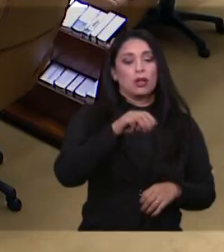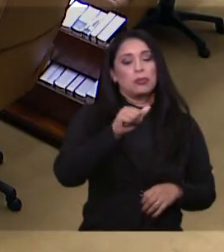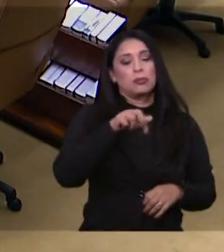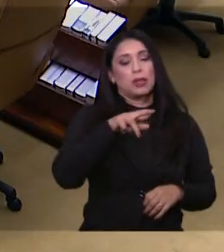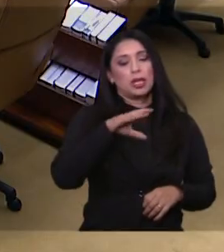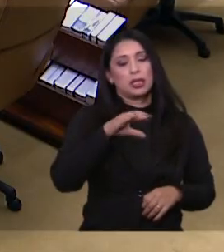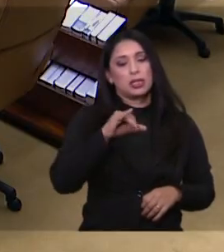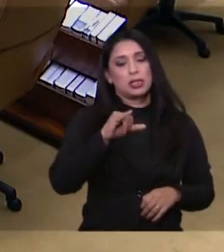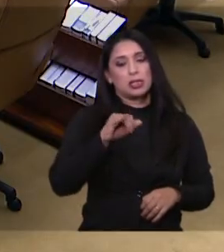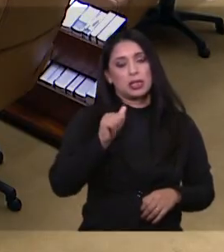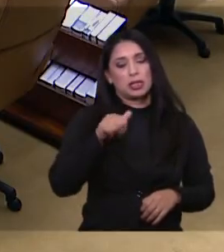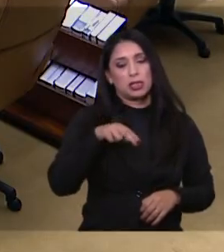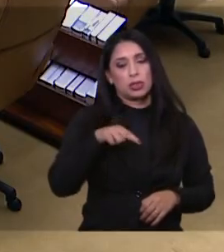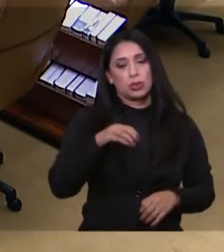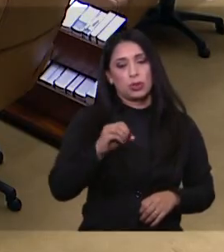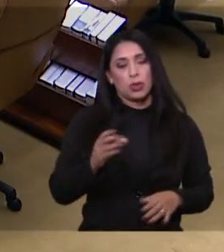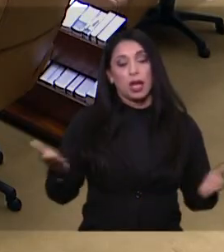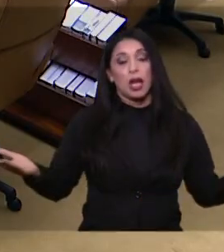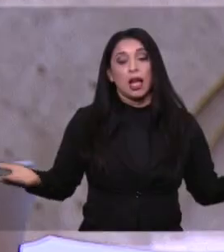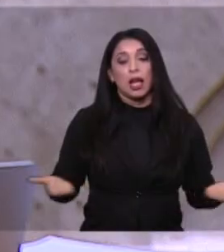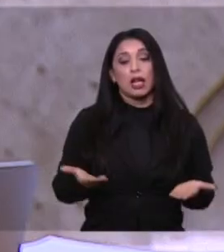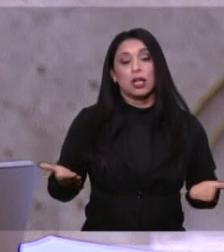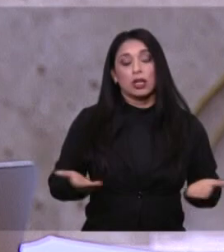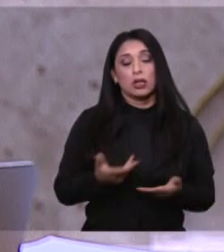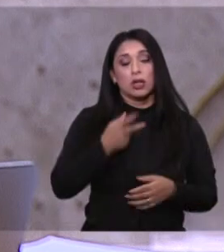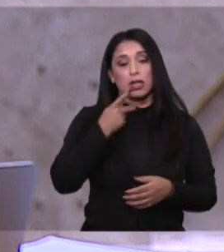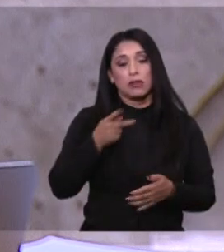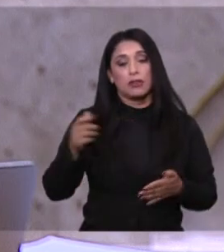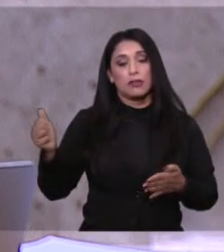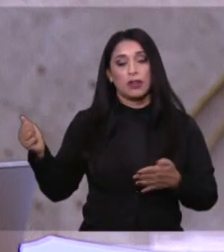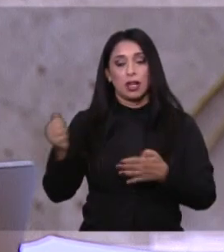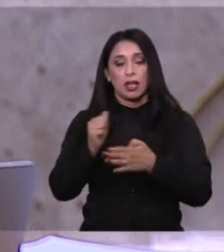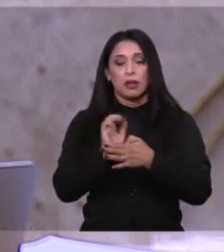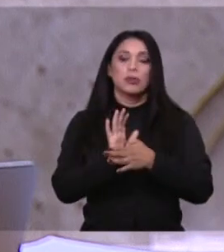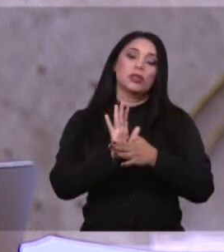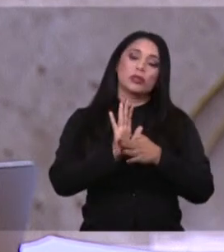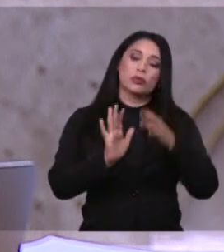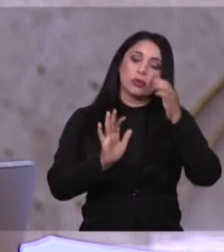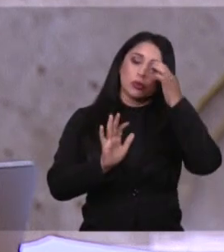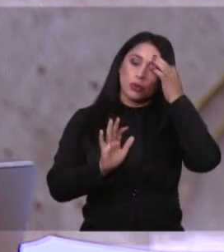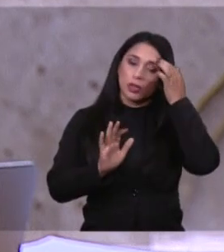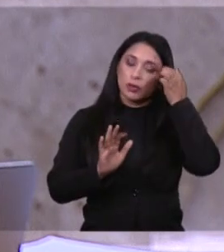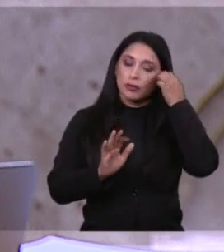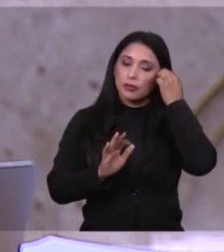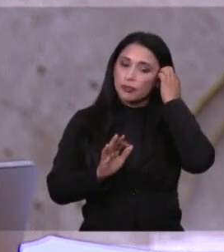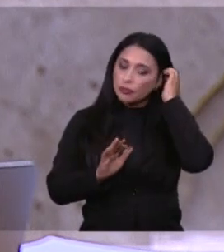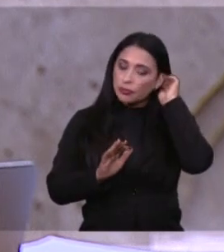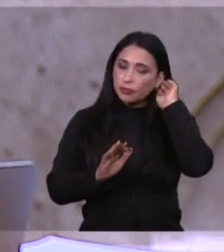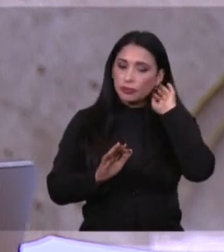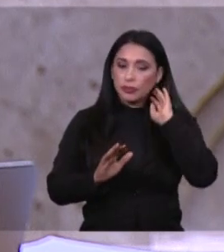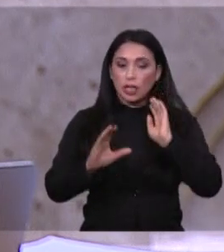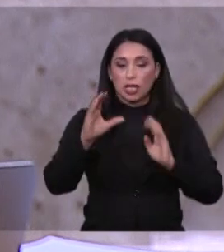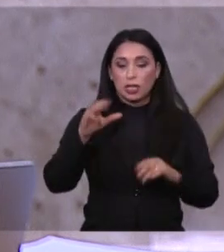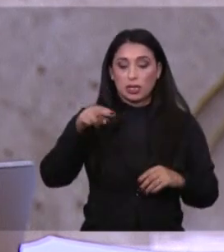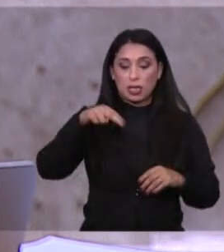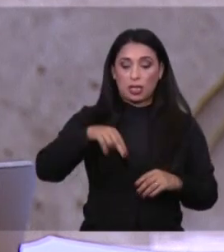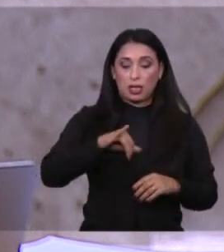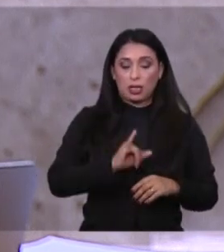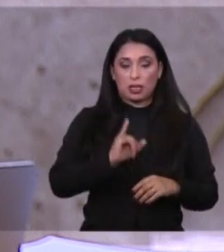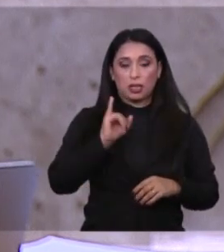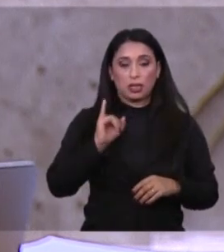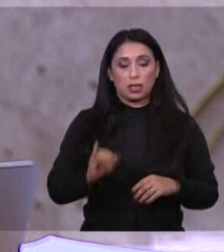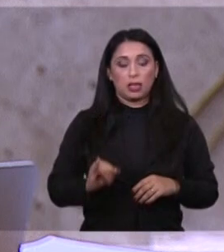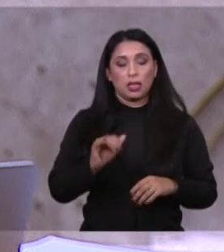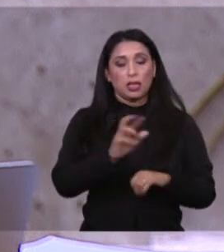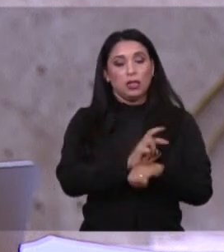vota, falará agora pelo amicus curiae Confederação Nacional da Indústria, CNI, o